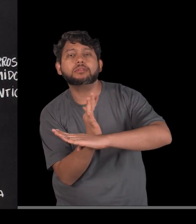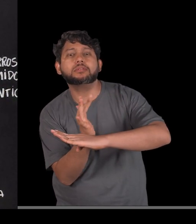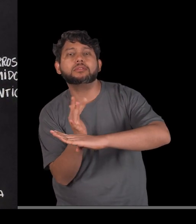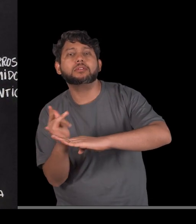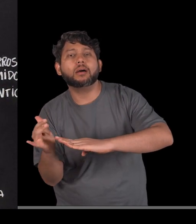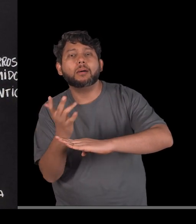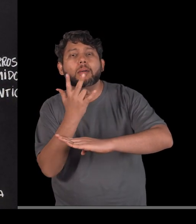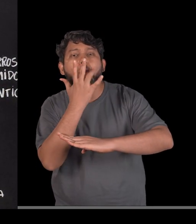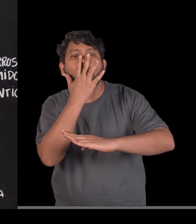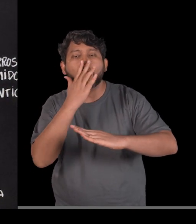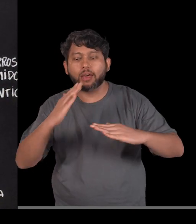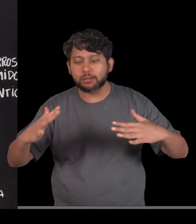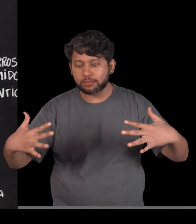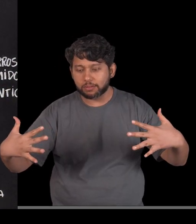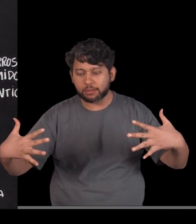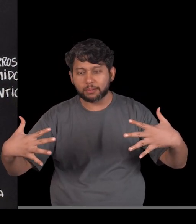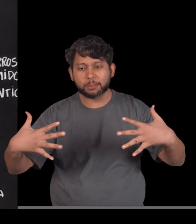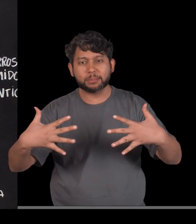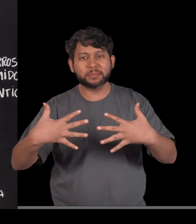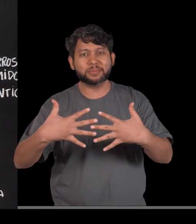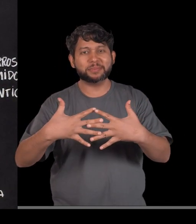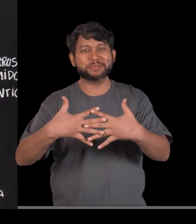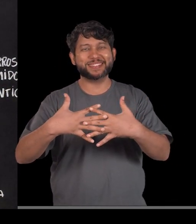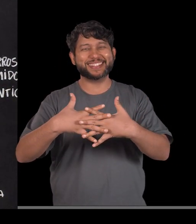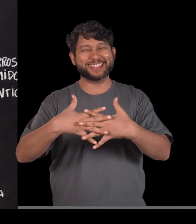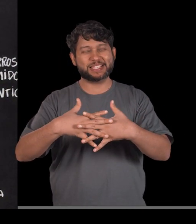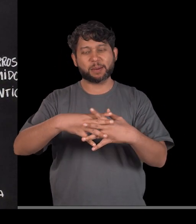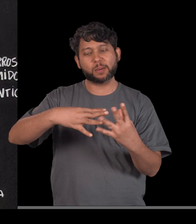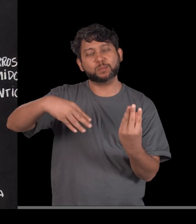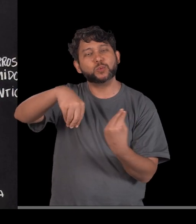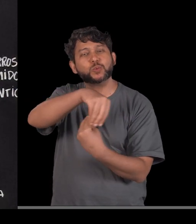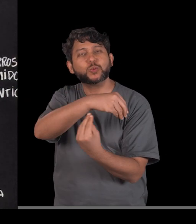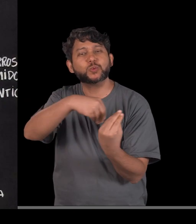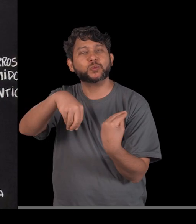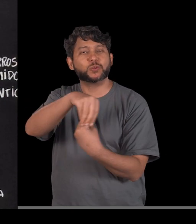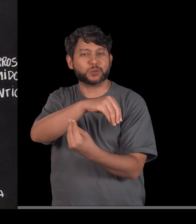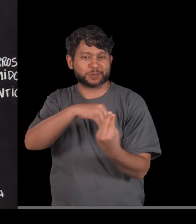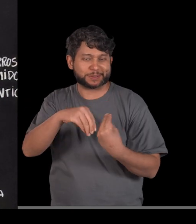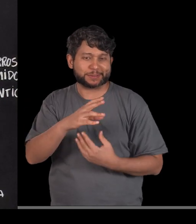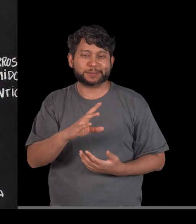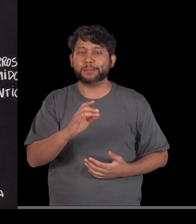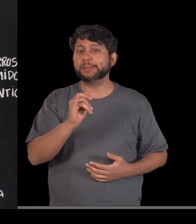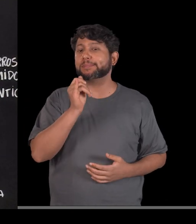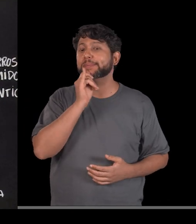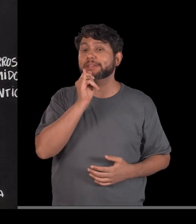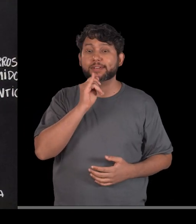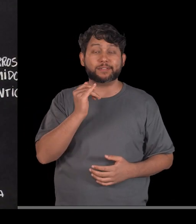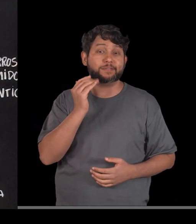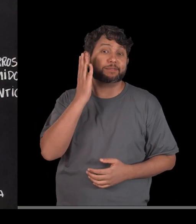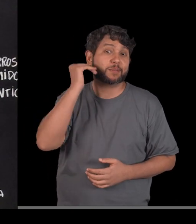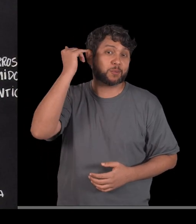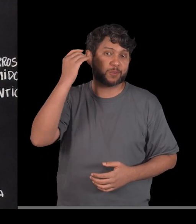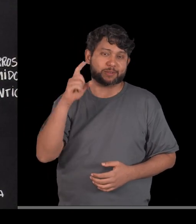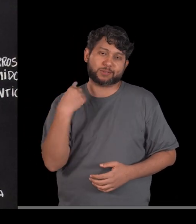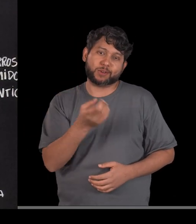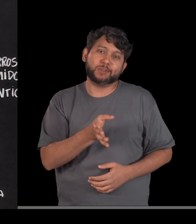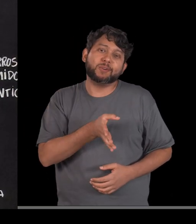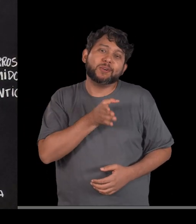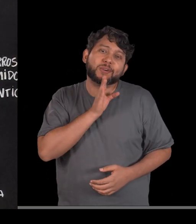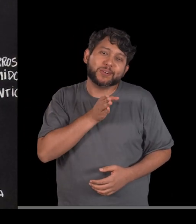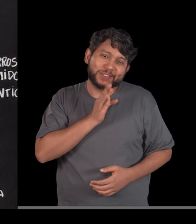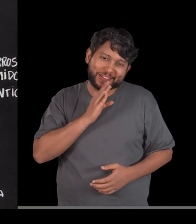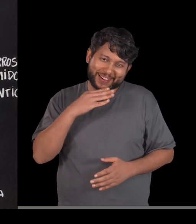realidade, é exatamente o processo de transição entre os domínios. Dois exemplos que nós temos que foram